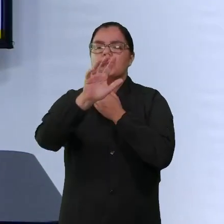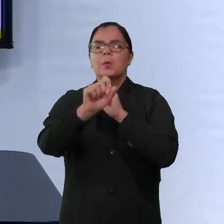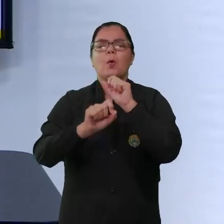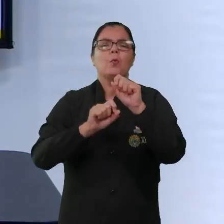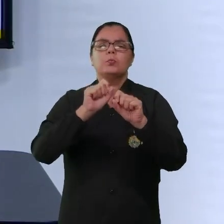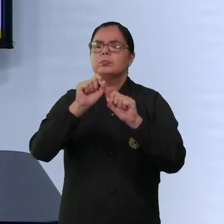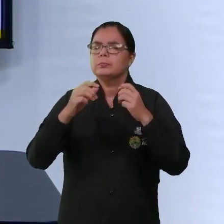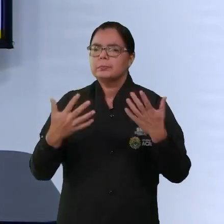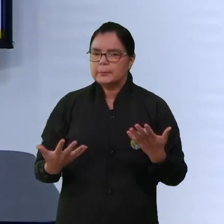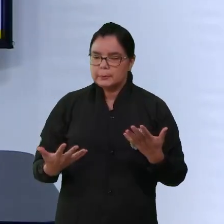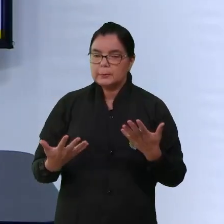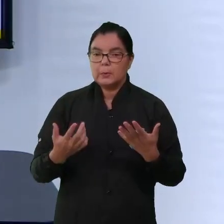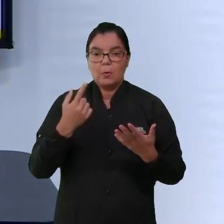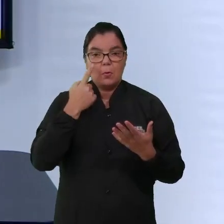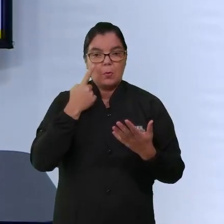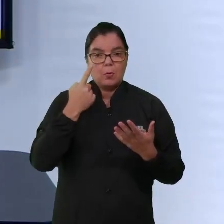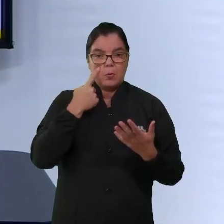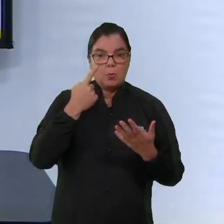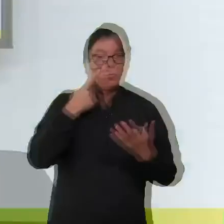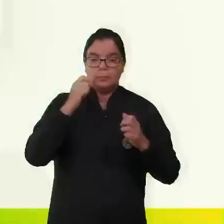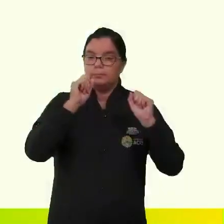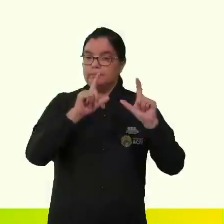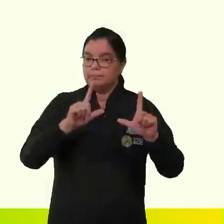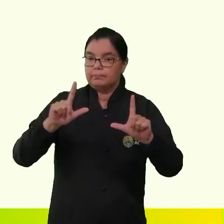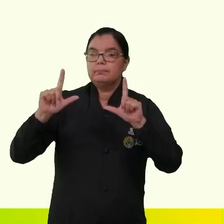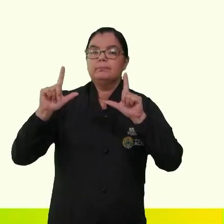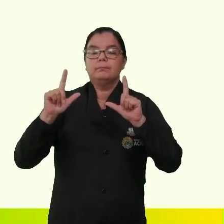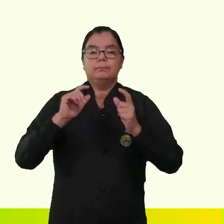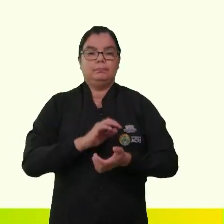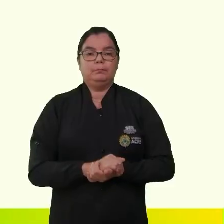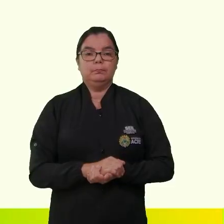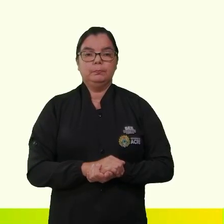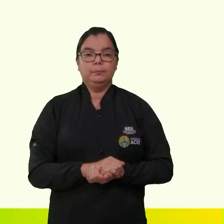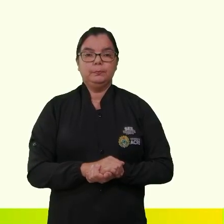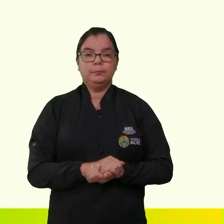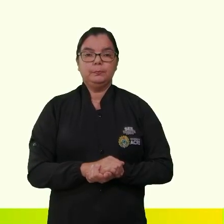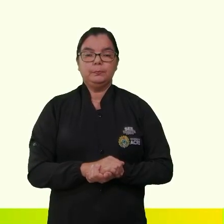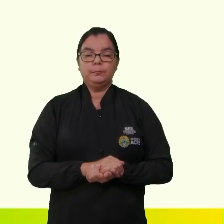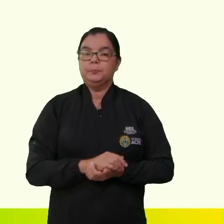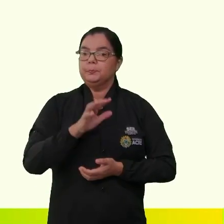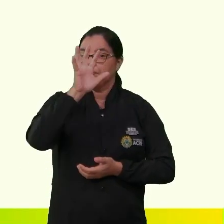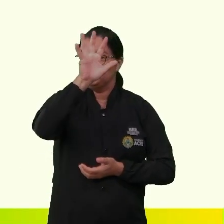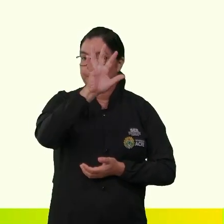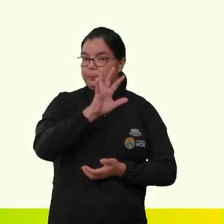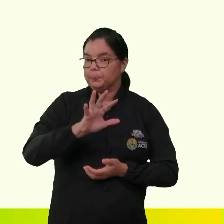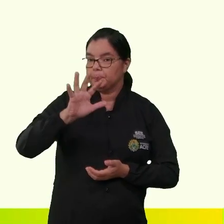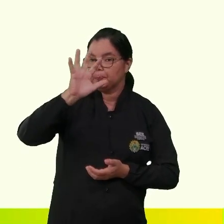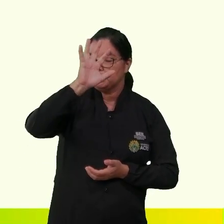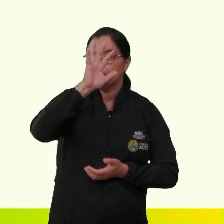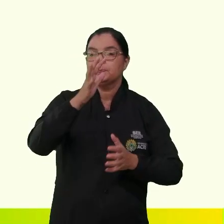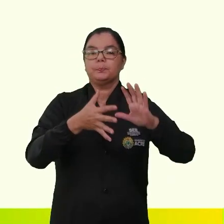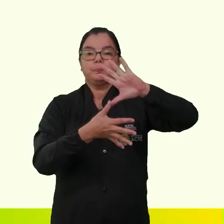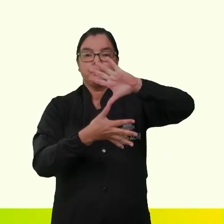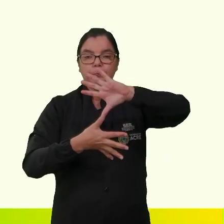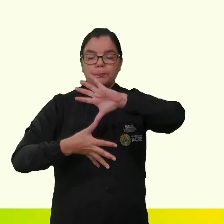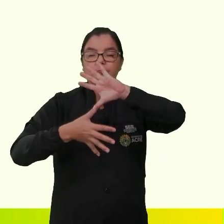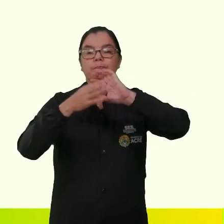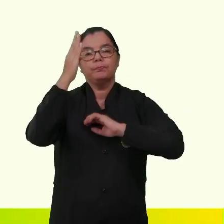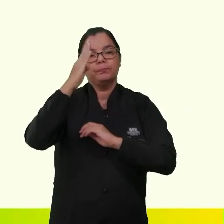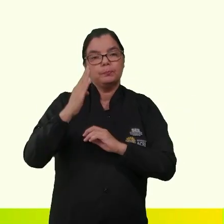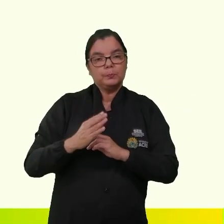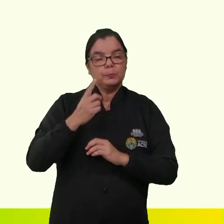seria o regionalismo? Observe aí na tela para vocês que eu escolhi um mapa do Brasil em que eu tenho aqui